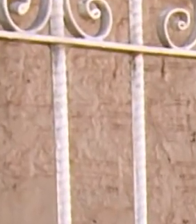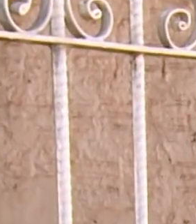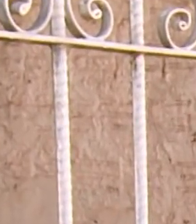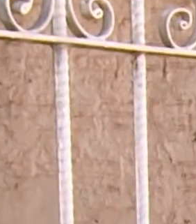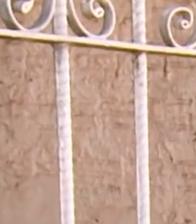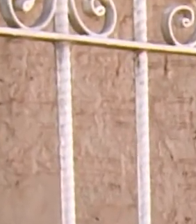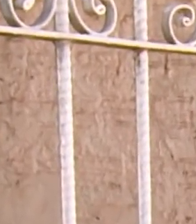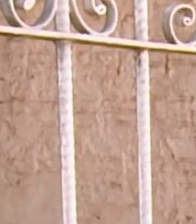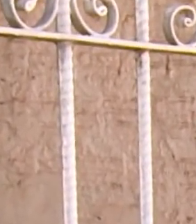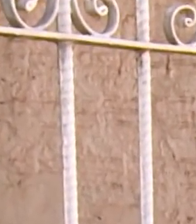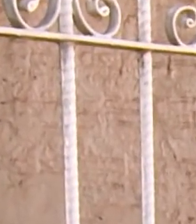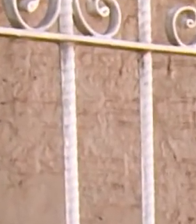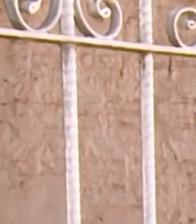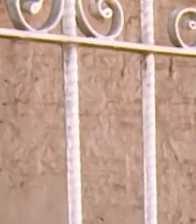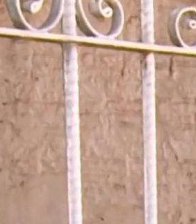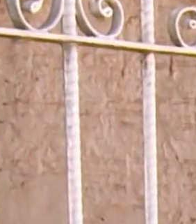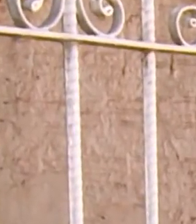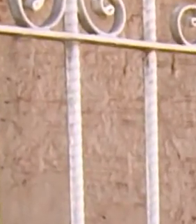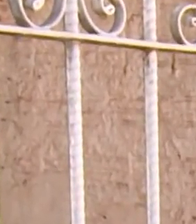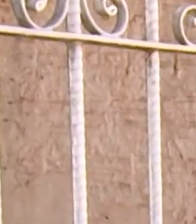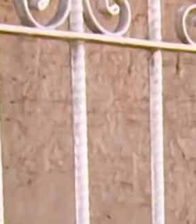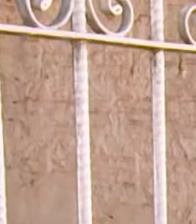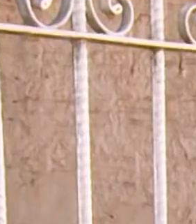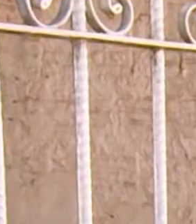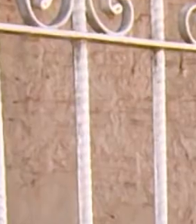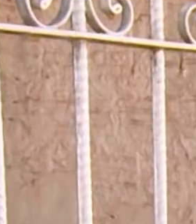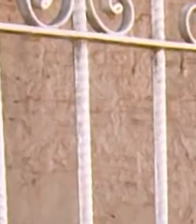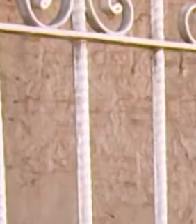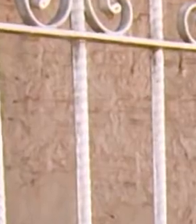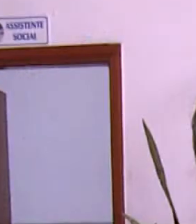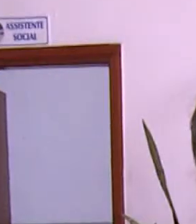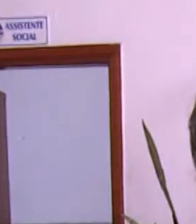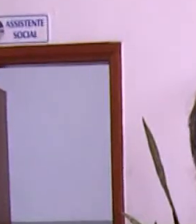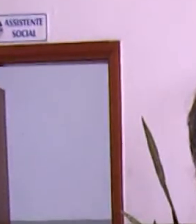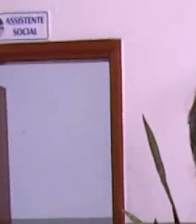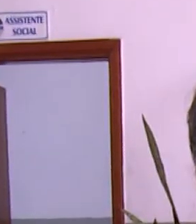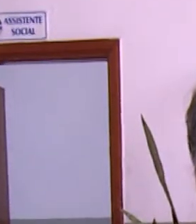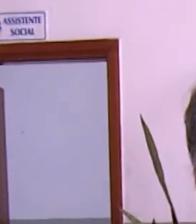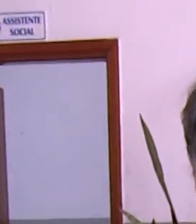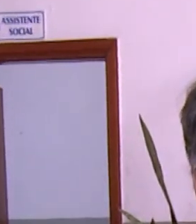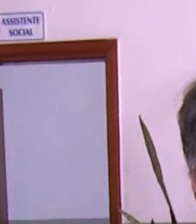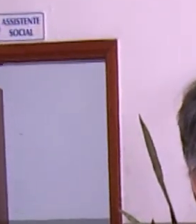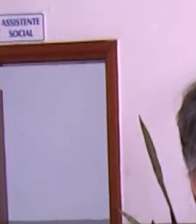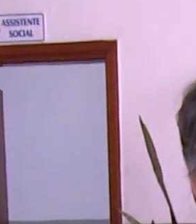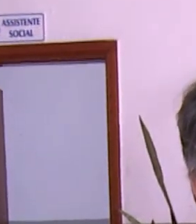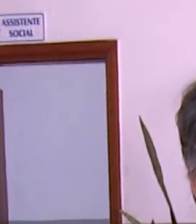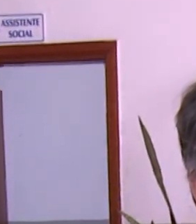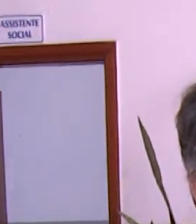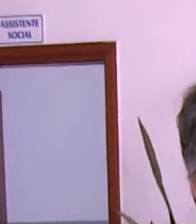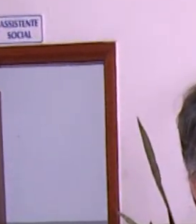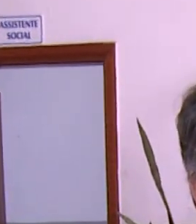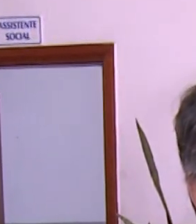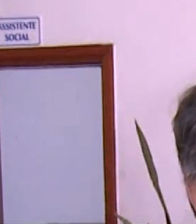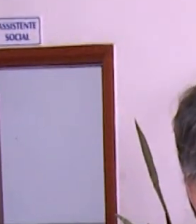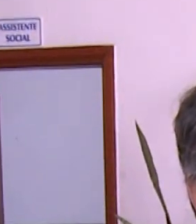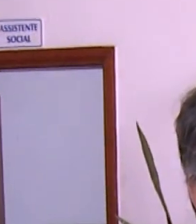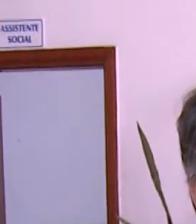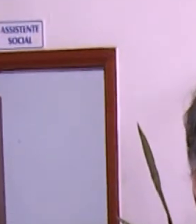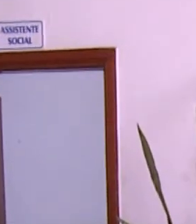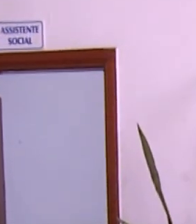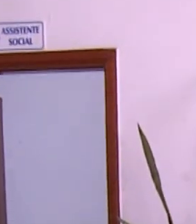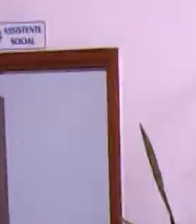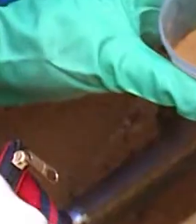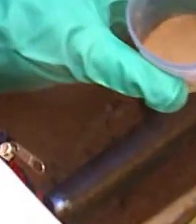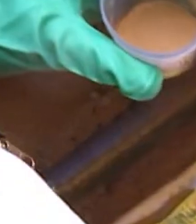bloqueio casa bem aí a gente tem que fazer o mutirão bloqueio mesmo em combate mesmo conforme explicou o coordenador da divisão de Zoonoses